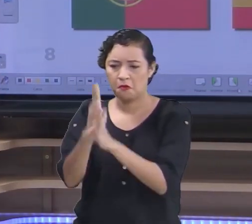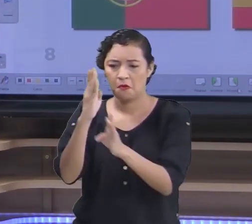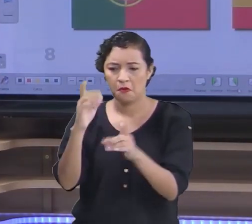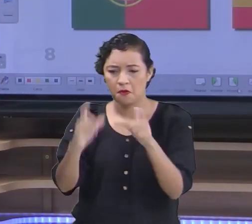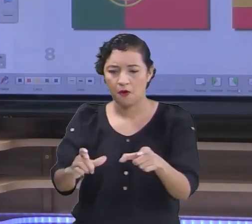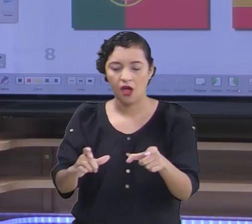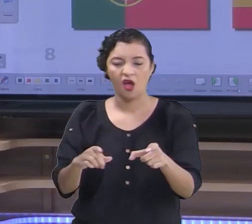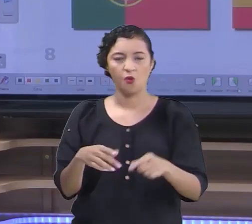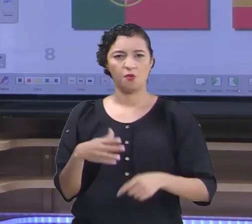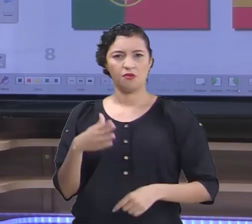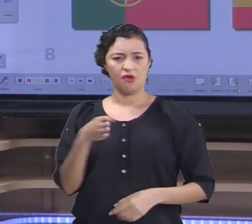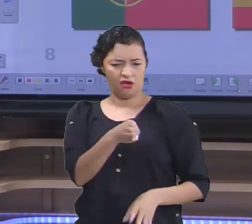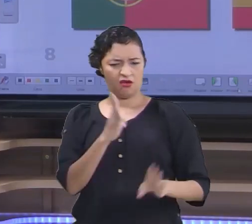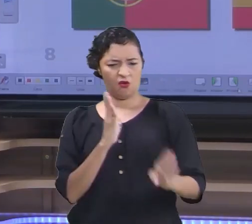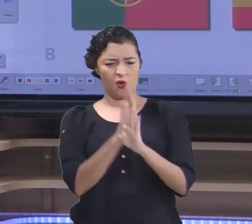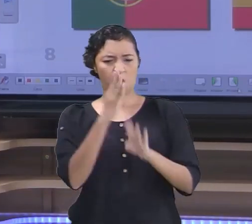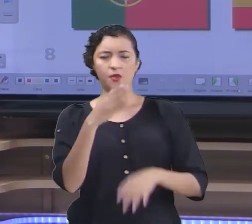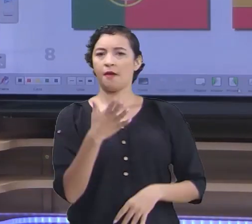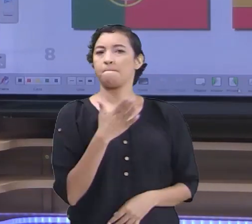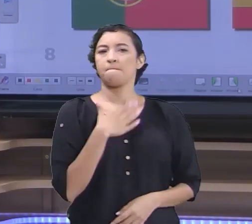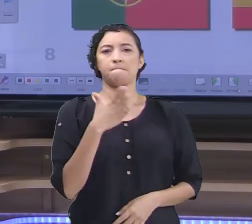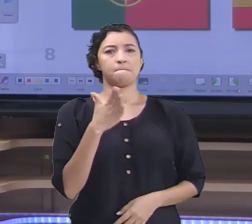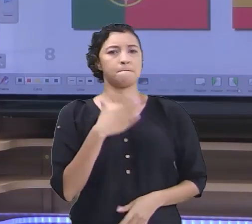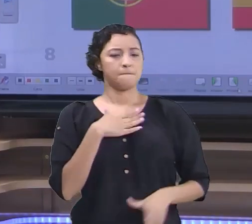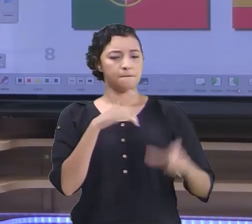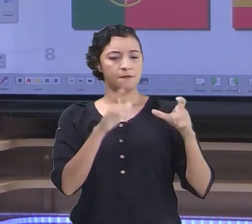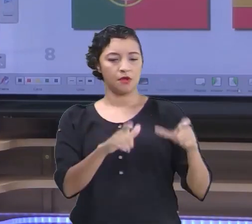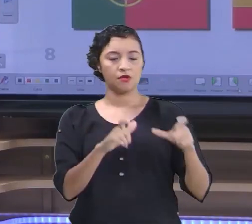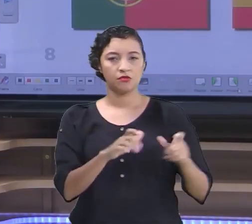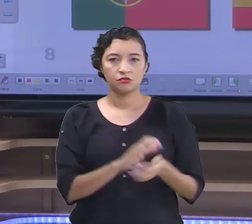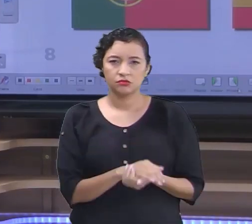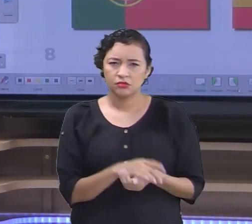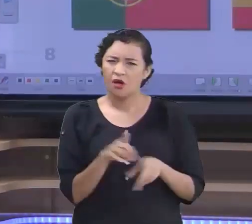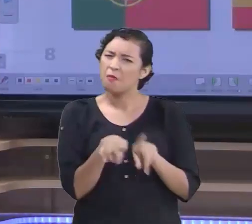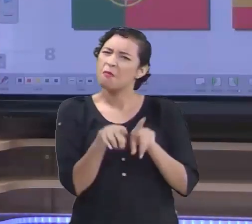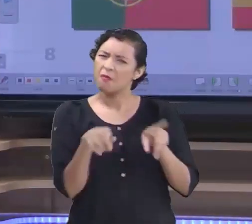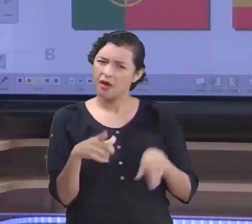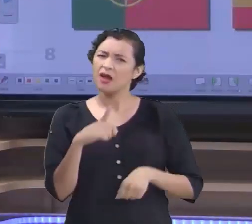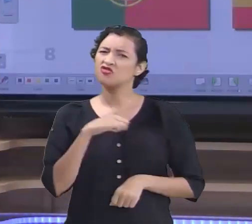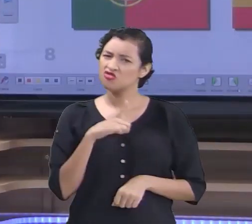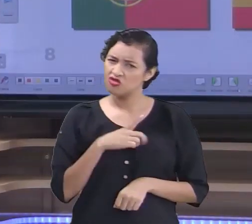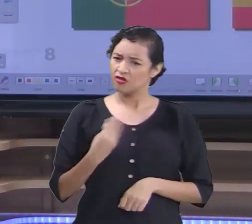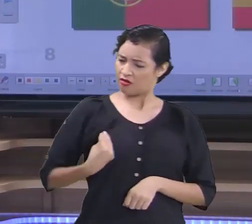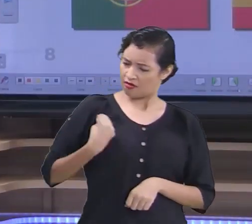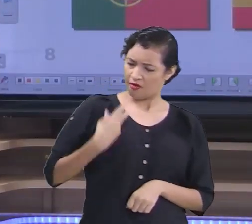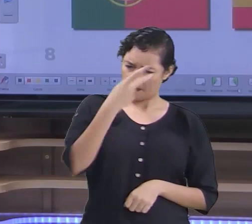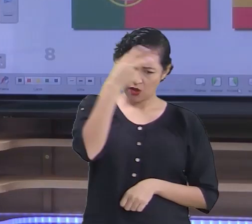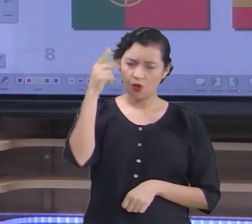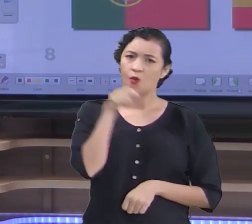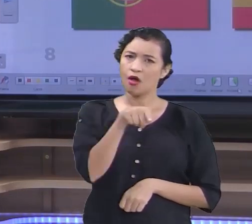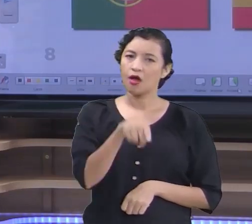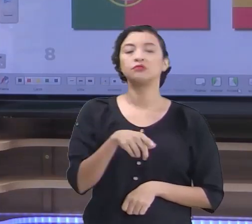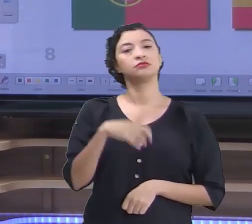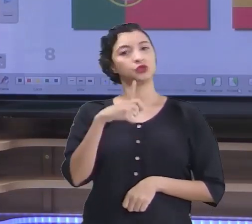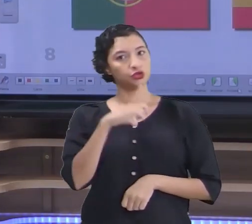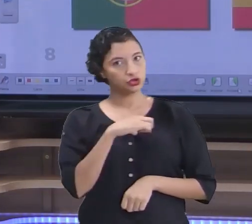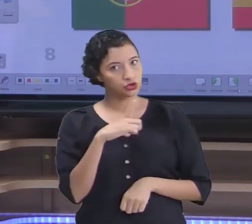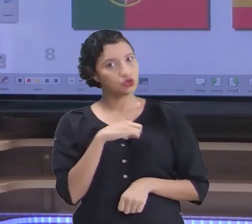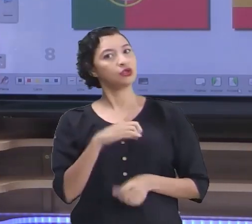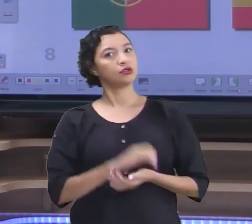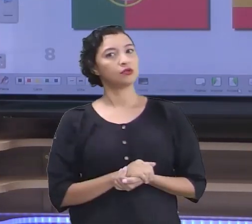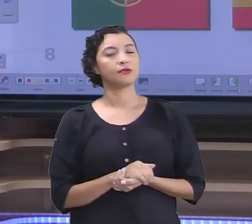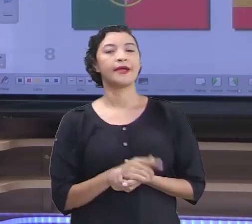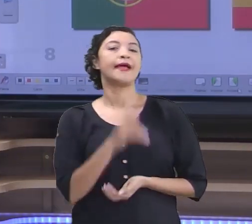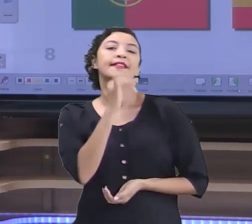essa Terra é nossa. Professor, mas tinha alguém na Terra? Tinha. Mas eles não queriam, ó, nem saber. Por exemplo, aqui